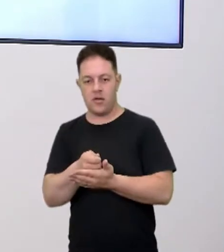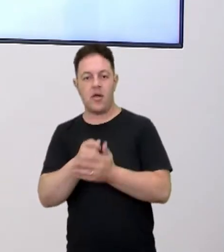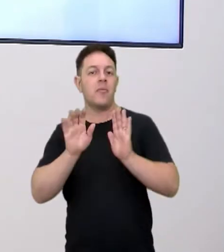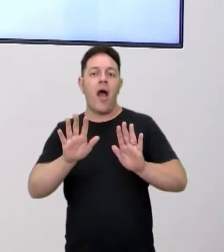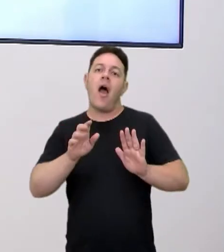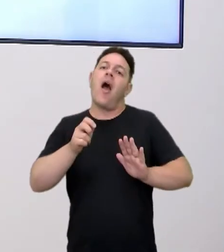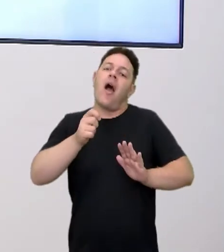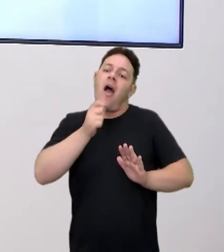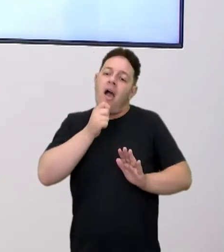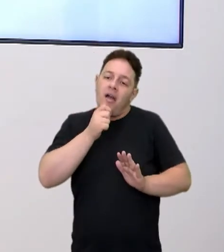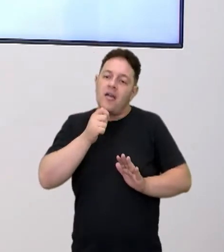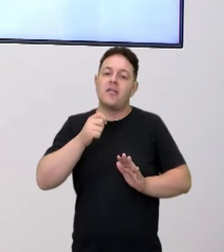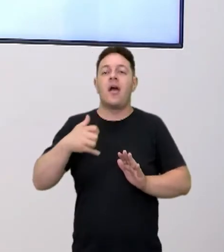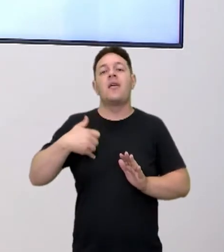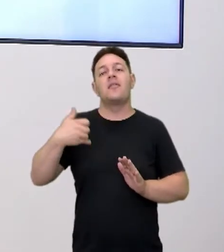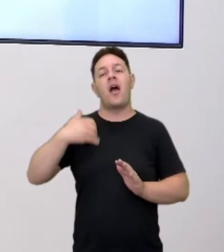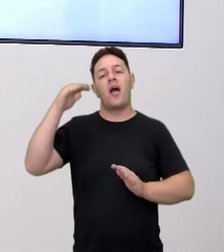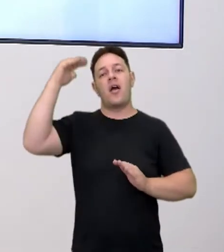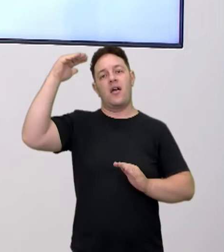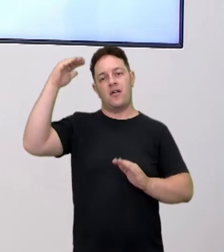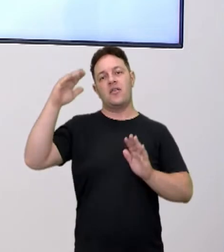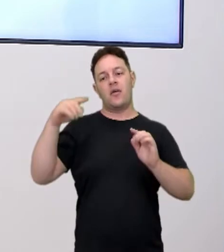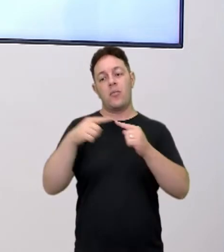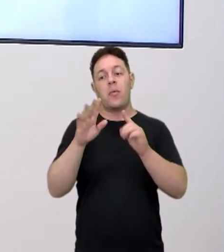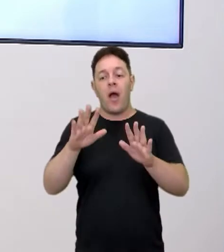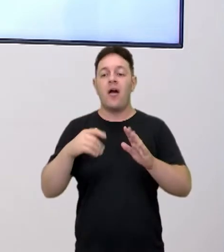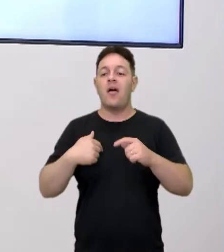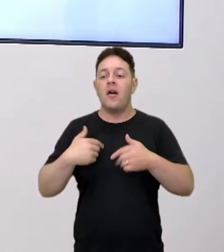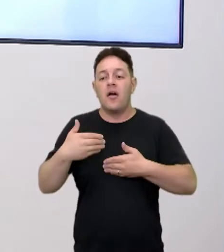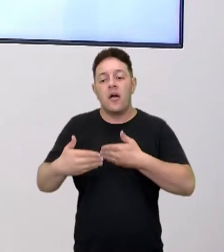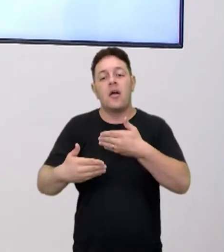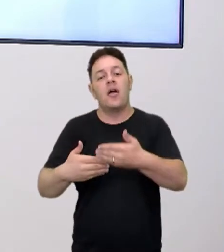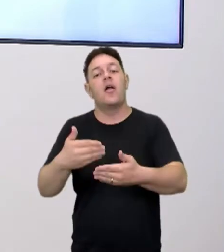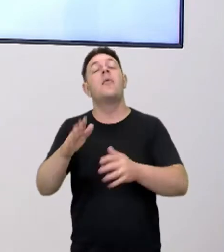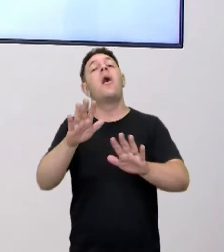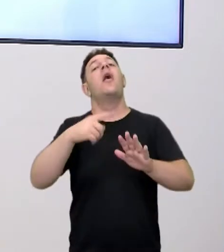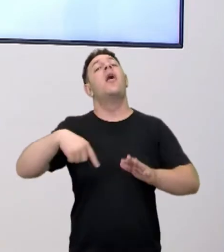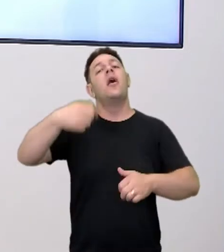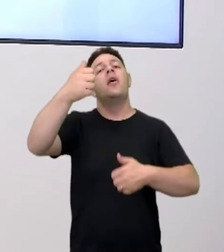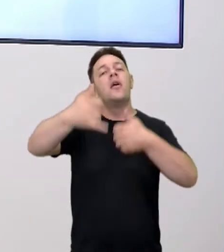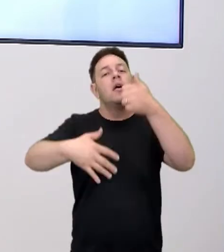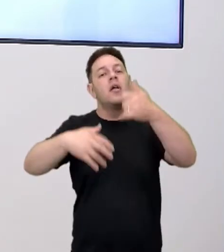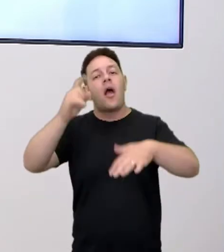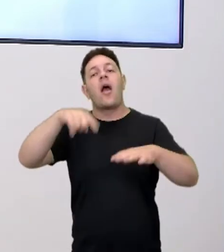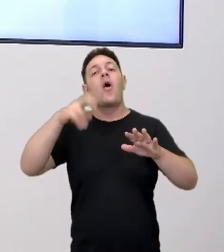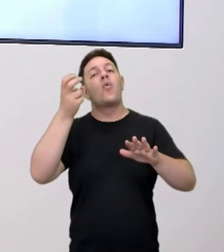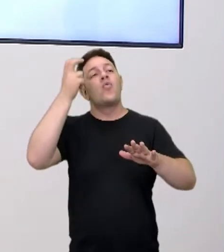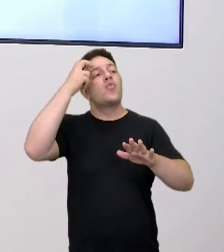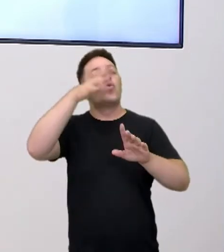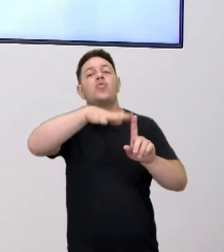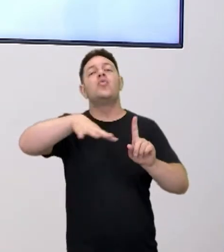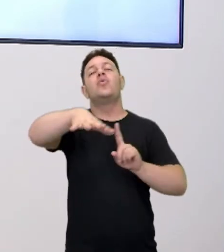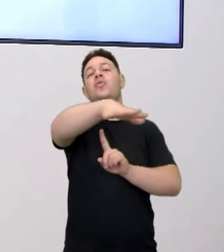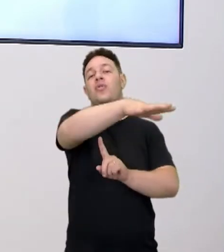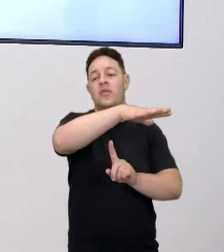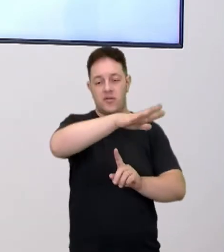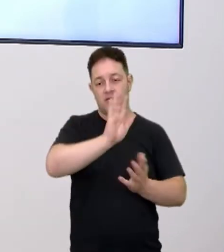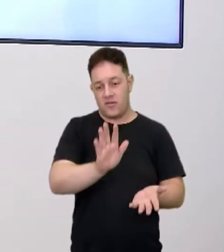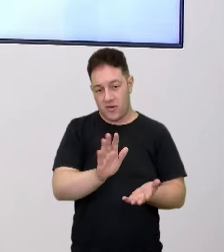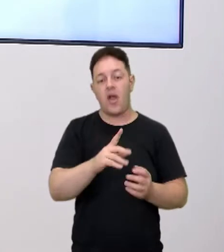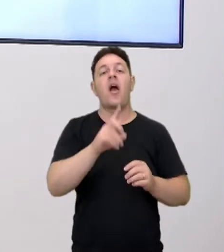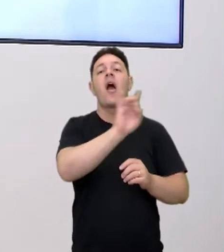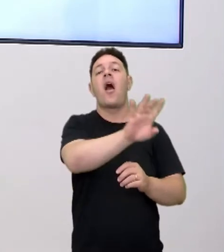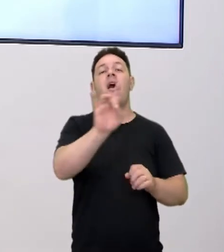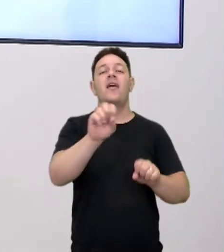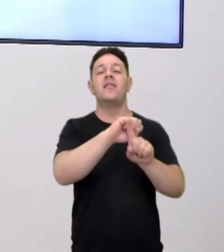teoricamente condizem com a idade adulta. Lembrando que quando a gente está falando sobre isso, são visões culturais. Então, a maneira com que cada